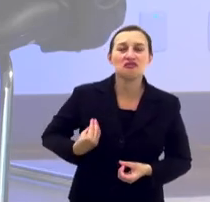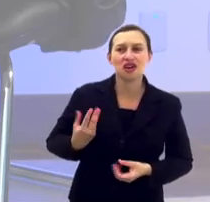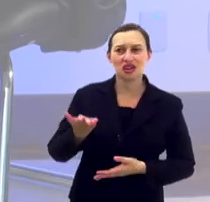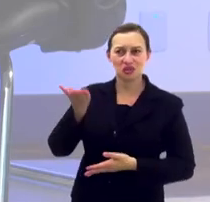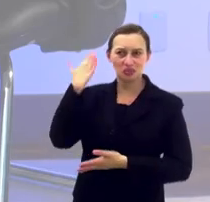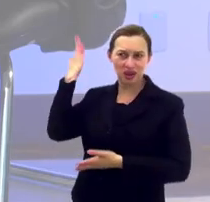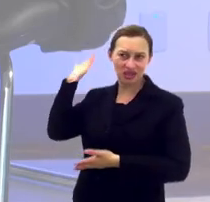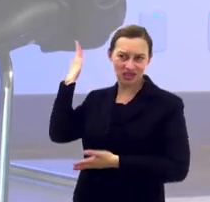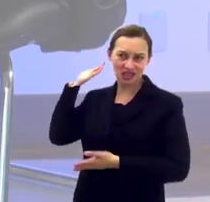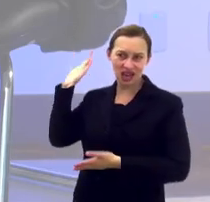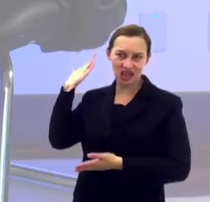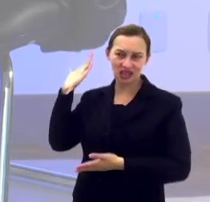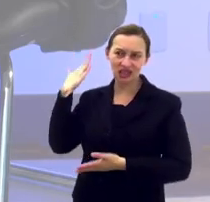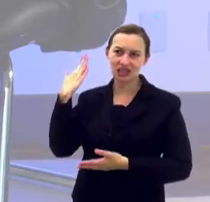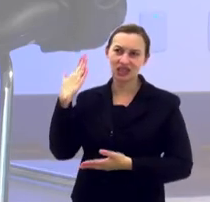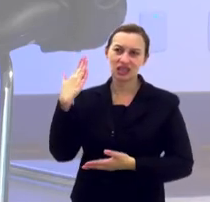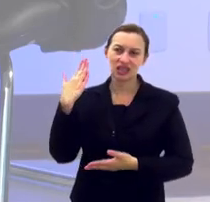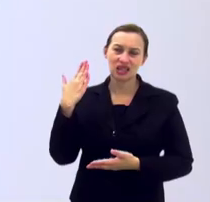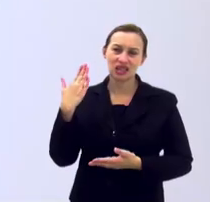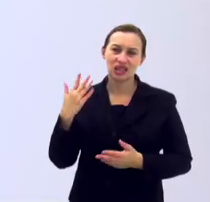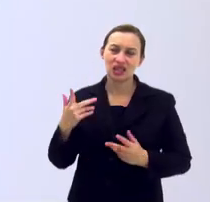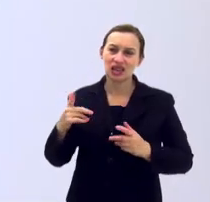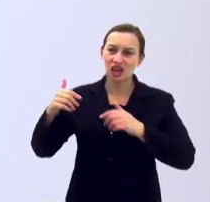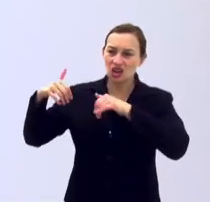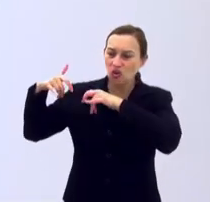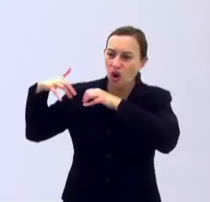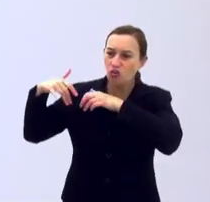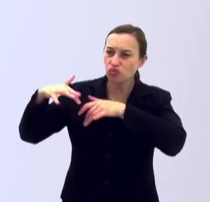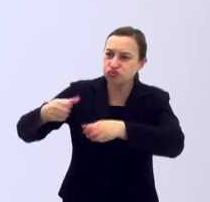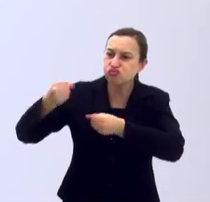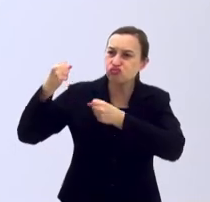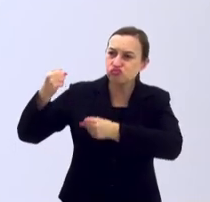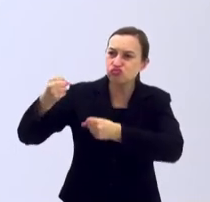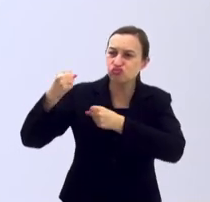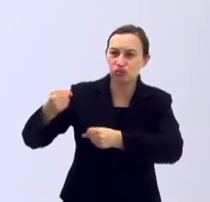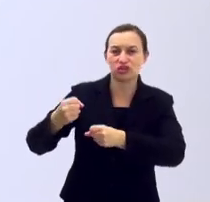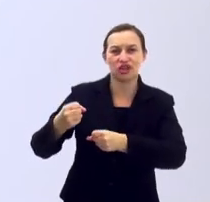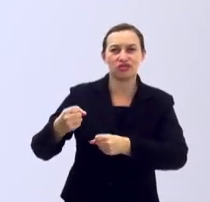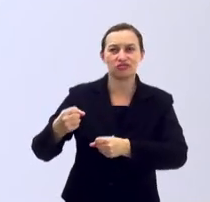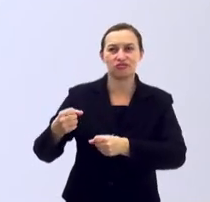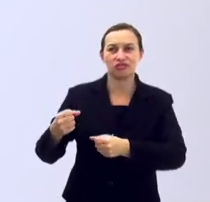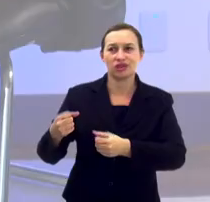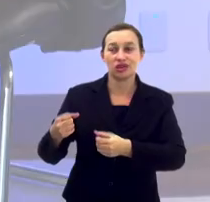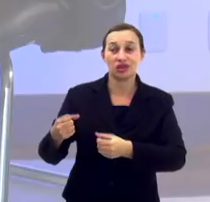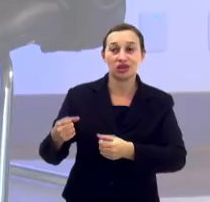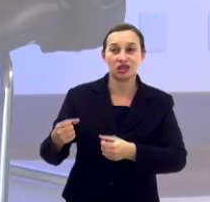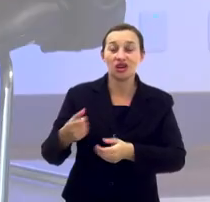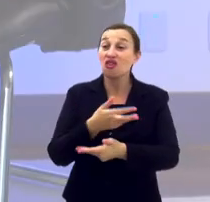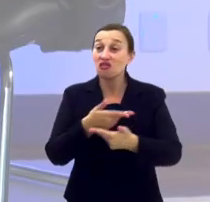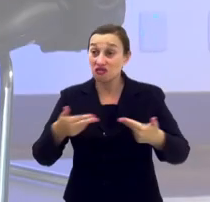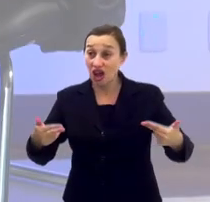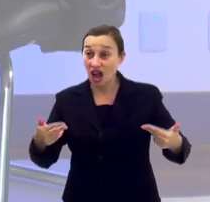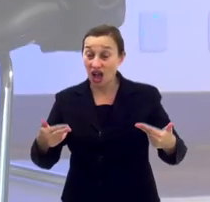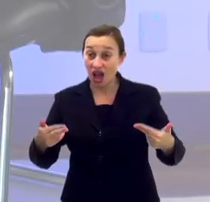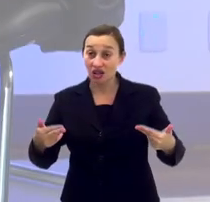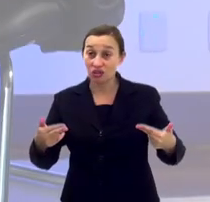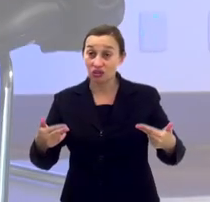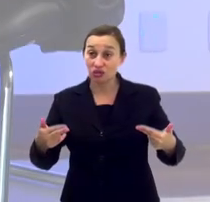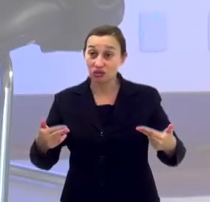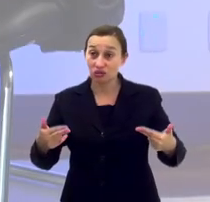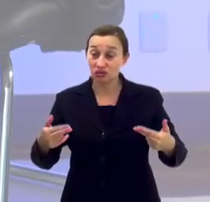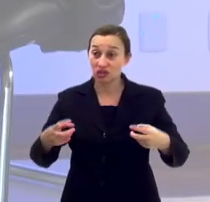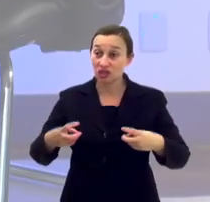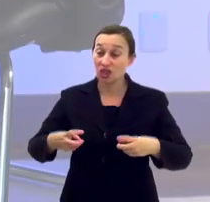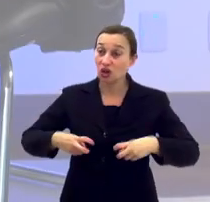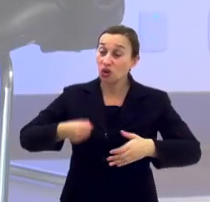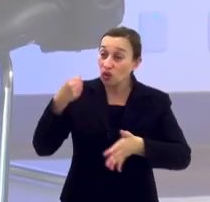Sobreviver naquela época já era uma forma de protesto. Viver, permanecer vivo era protesto. Muitos protestaram